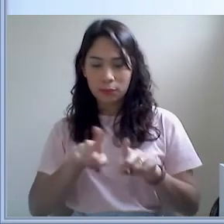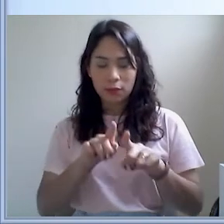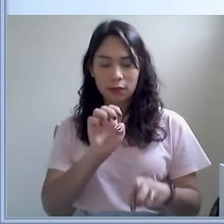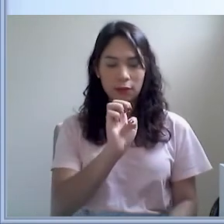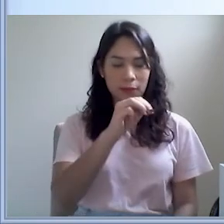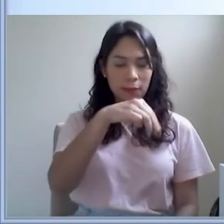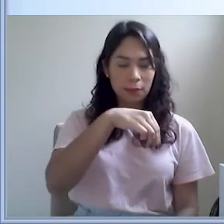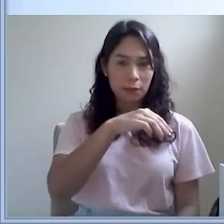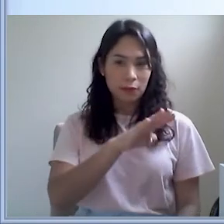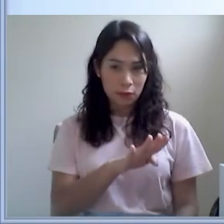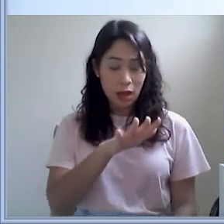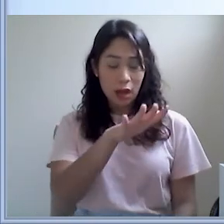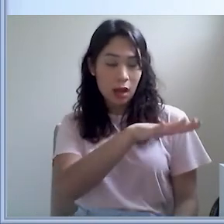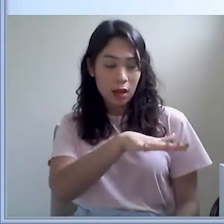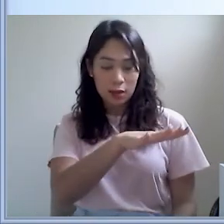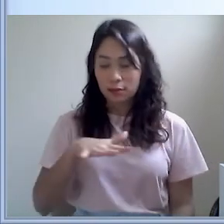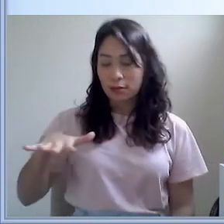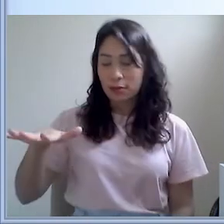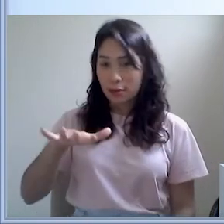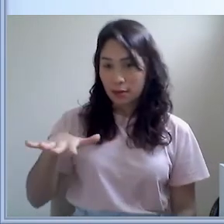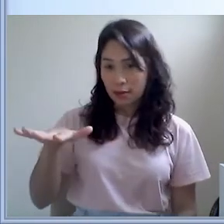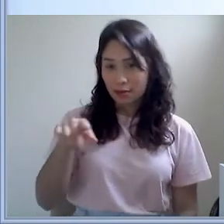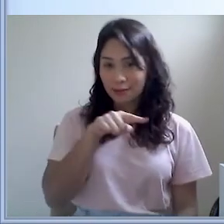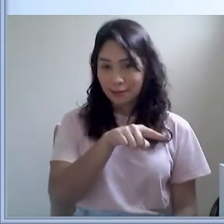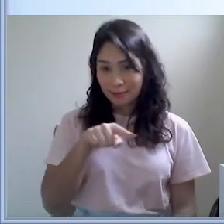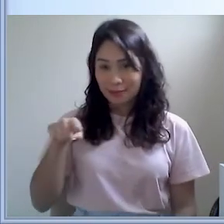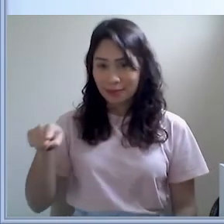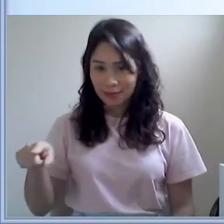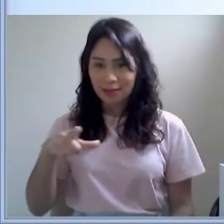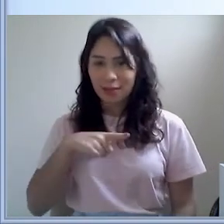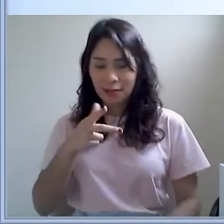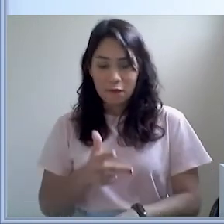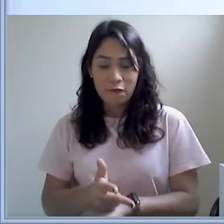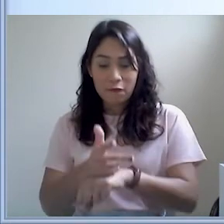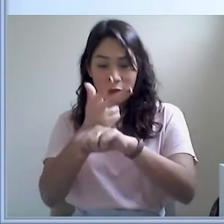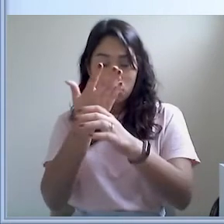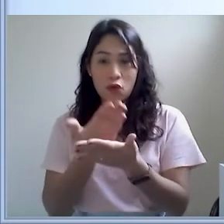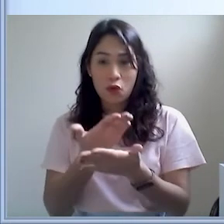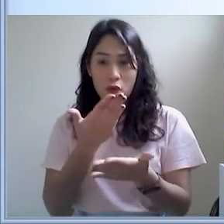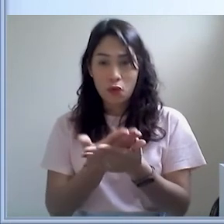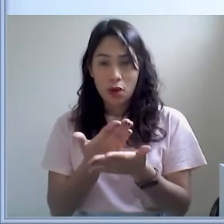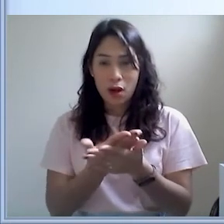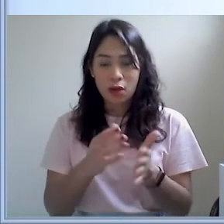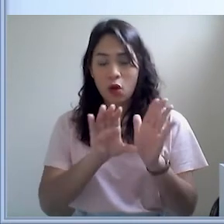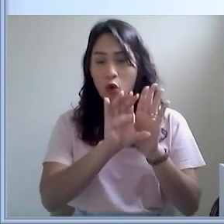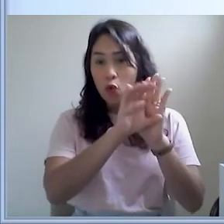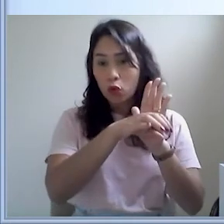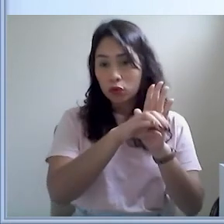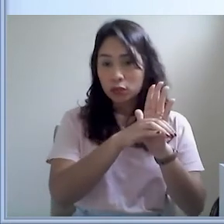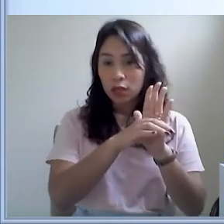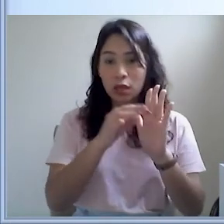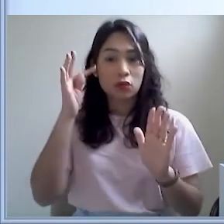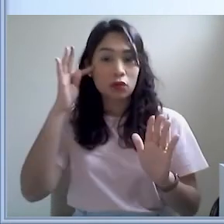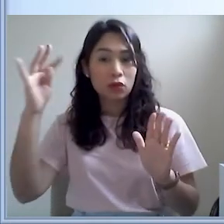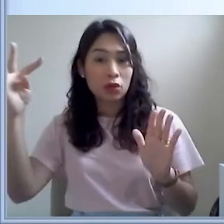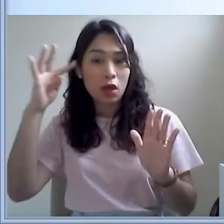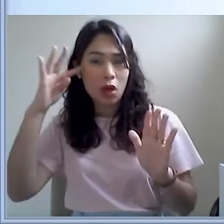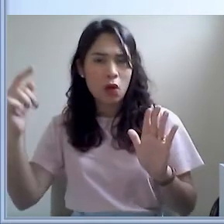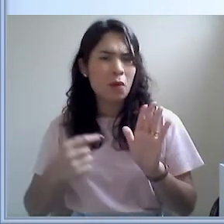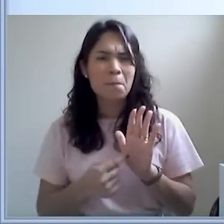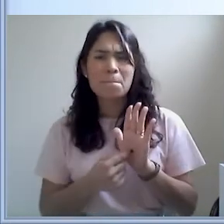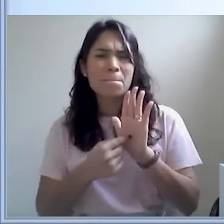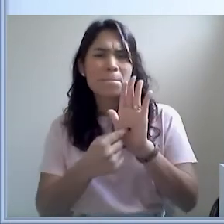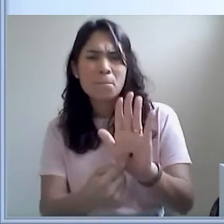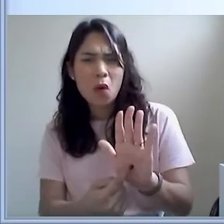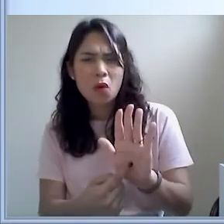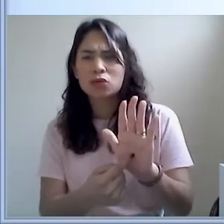Nas áreas de Histologia e Embriologia, serão apresentadas videoaulas conceituais teóricas, com a apresentação dos